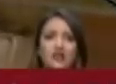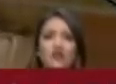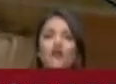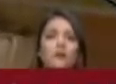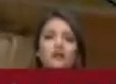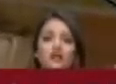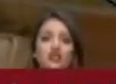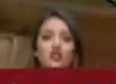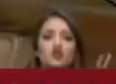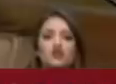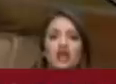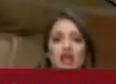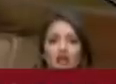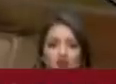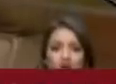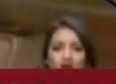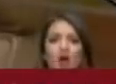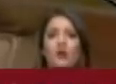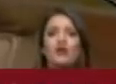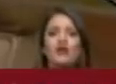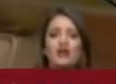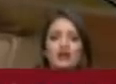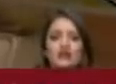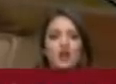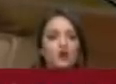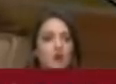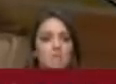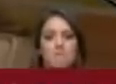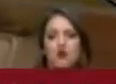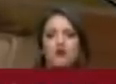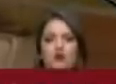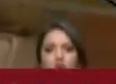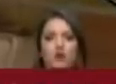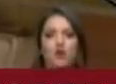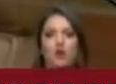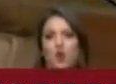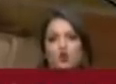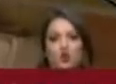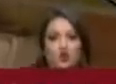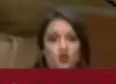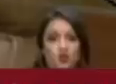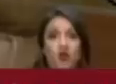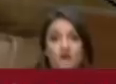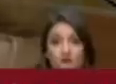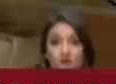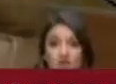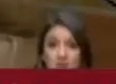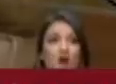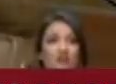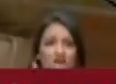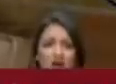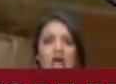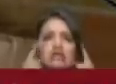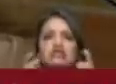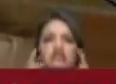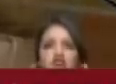já existe uma decisão do Gilmar Mendes e outra do Marco Aurélio, inclusive a meu respeito. Certa vez eu publiquei